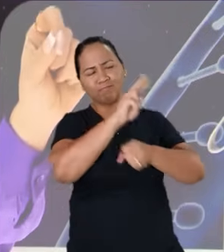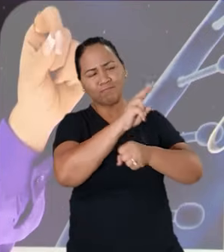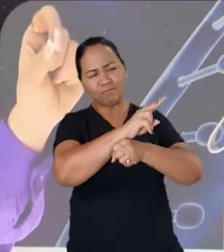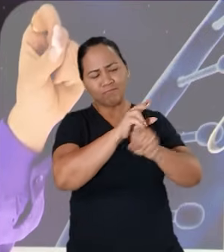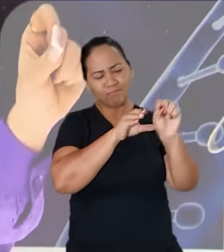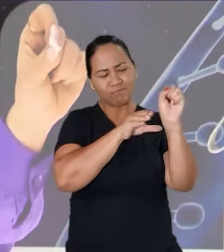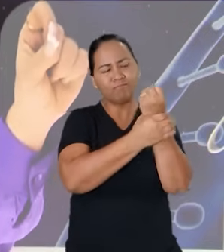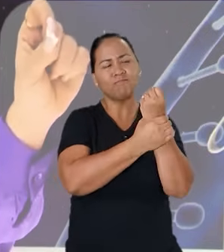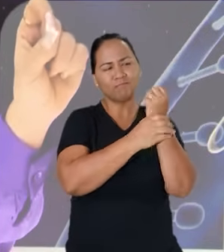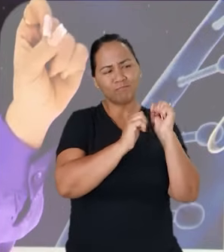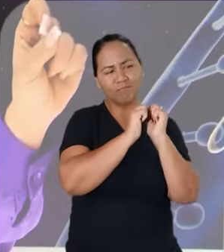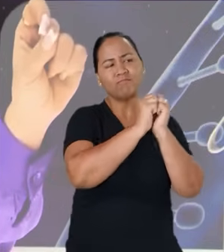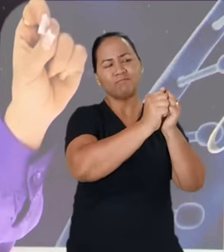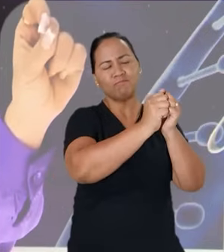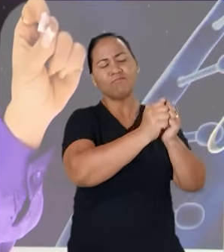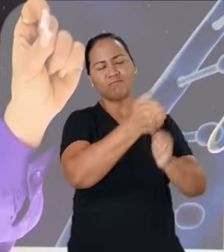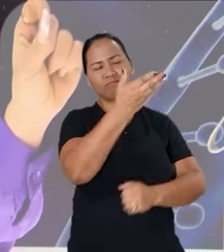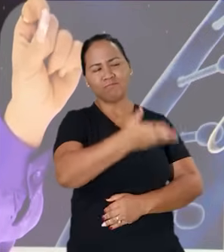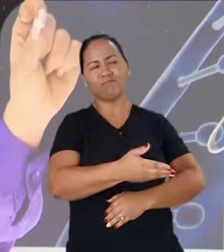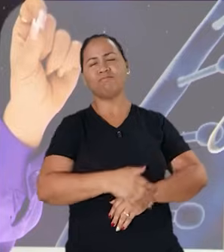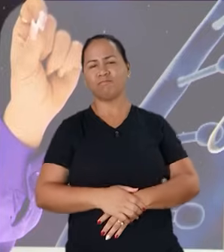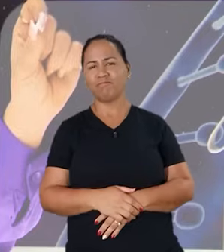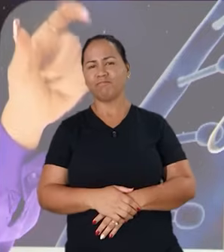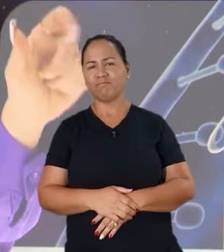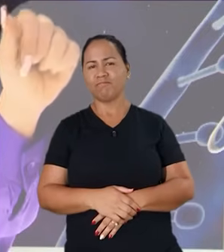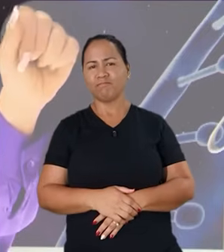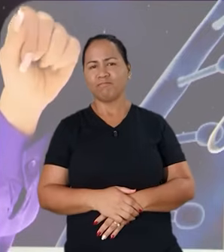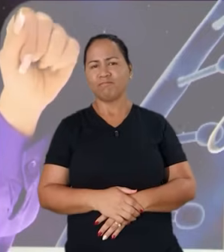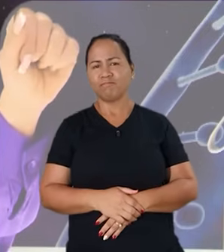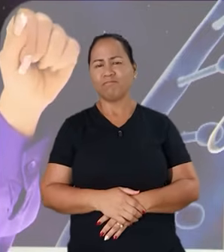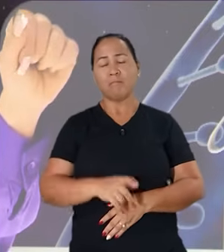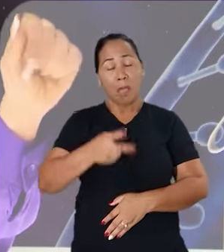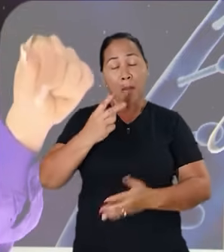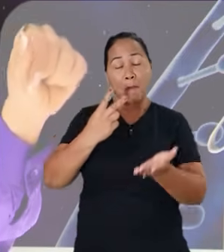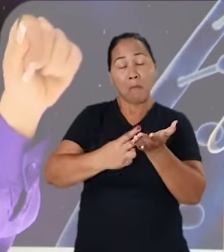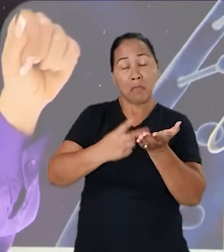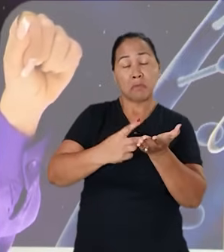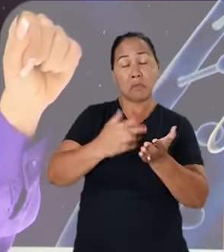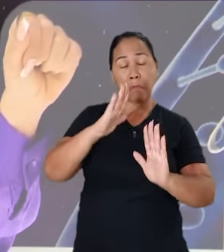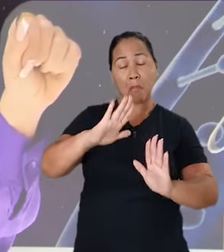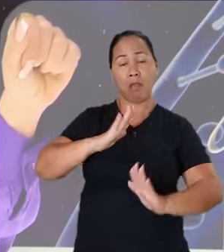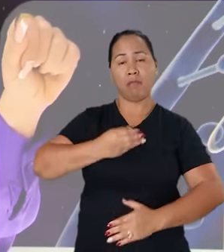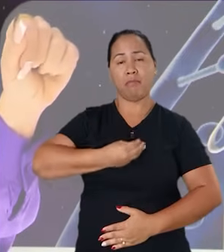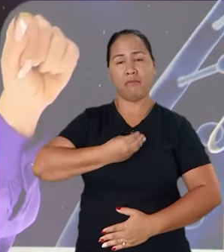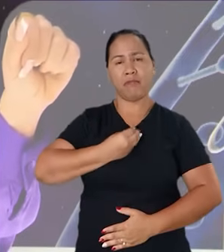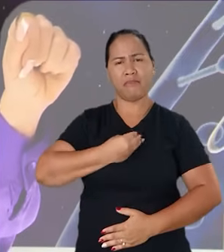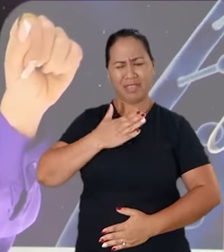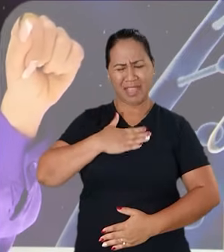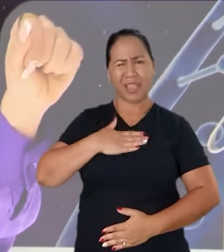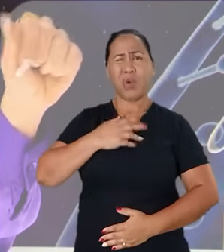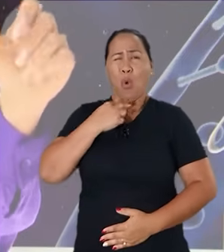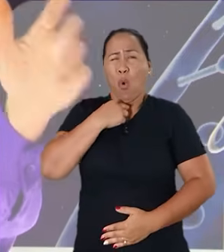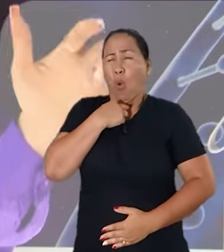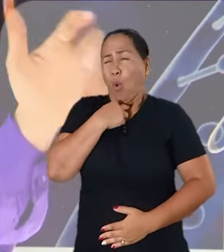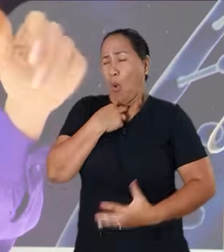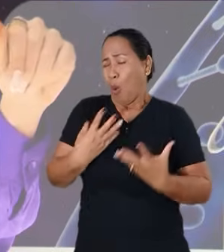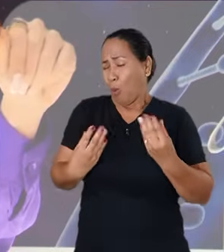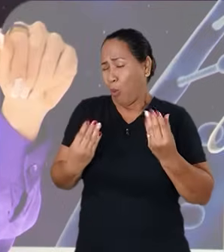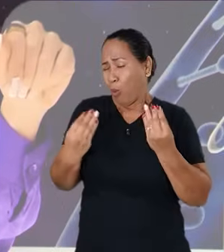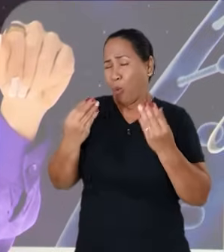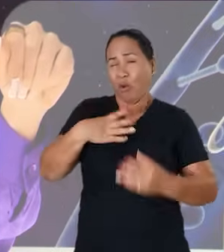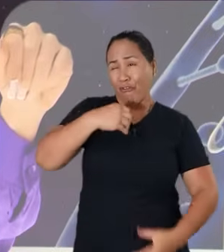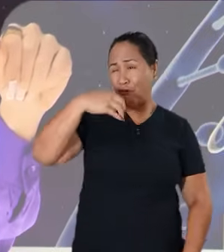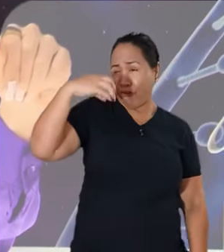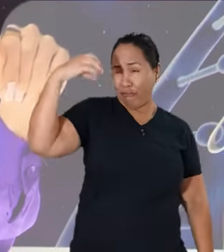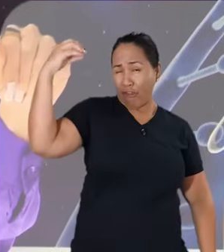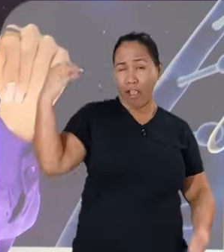ser presente, cuidar, dar segurança, estar junto, mesmo diante de uma carreira como eu